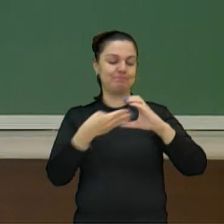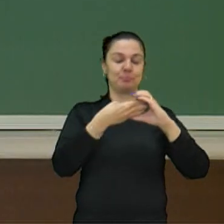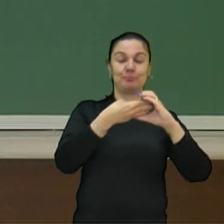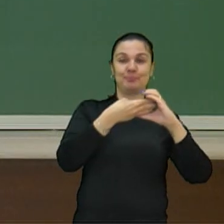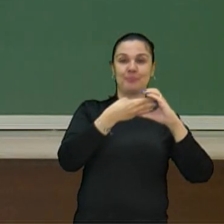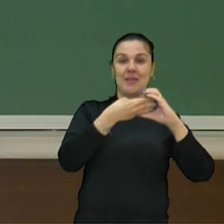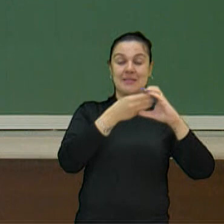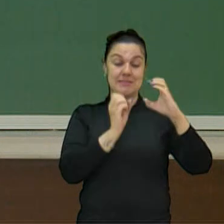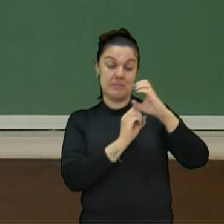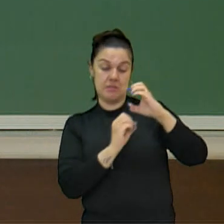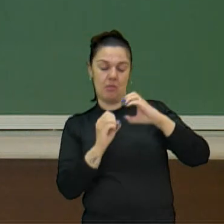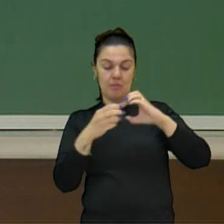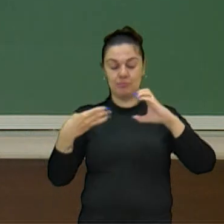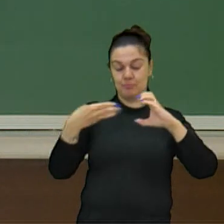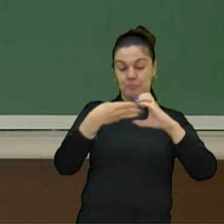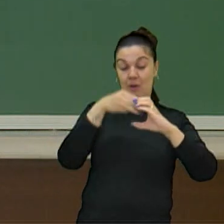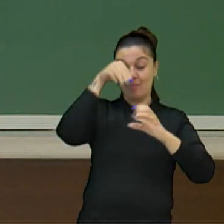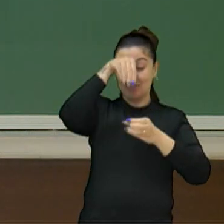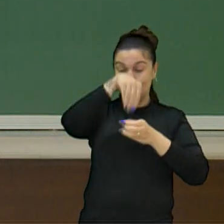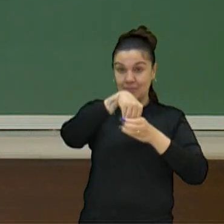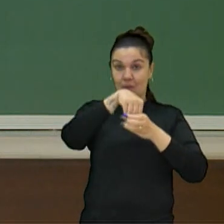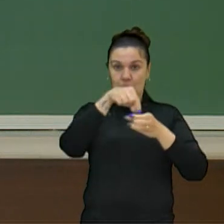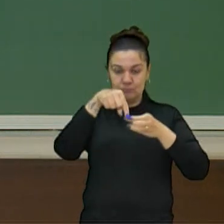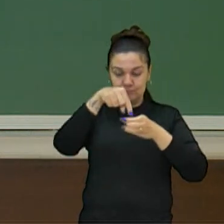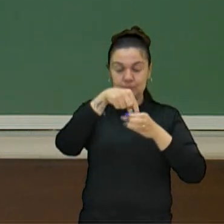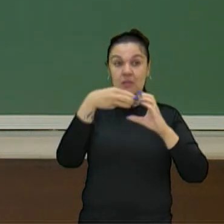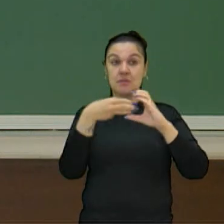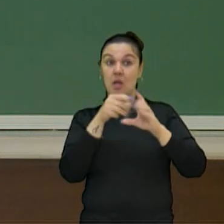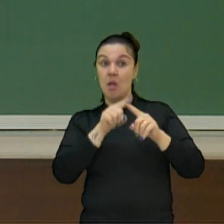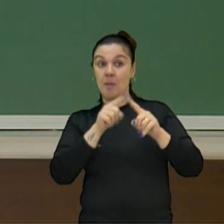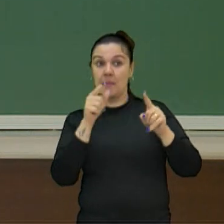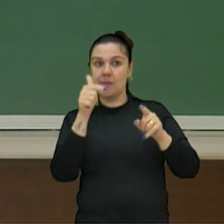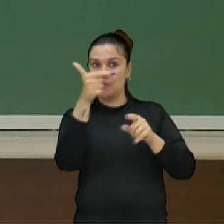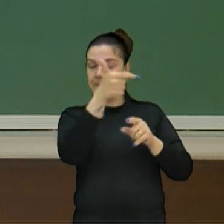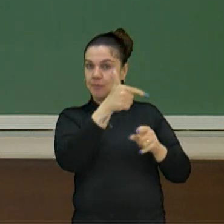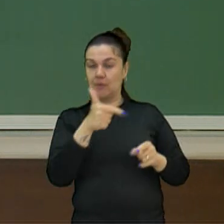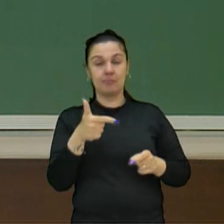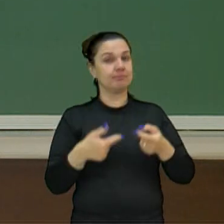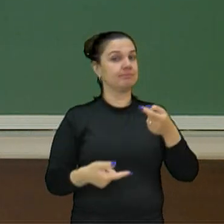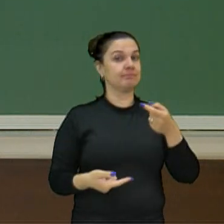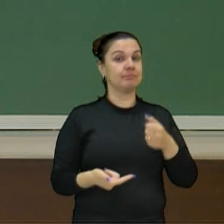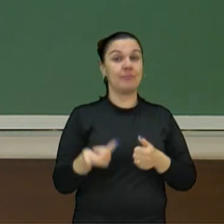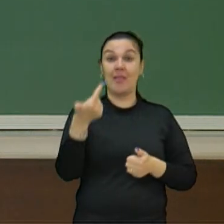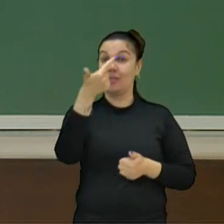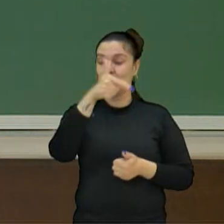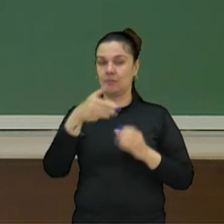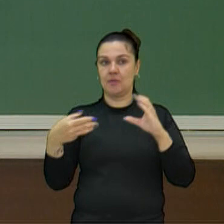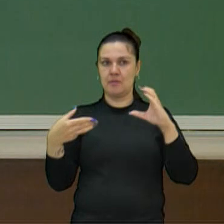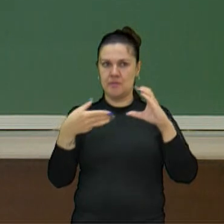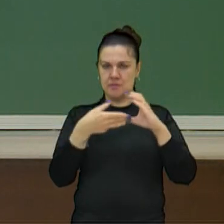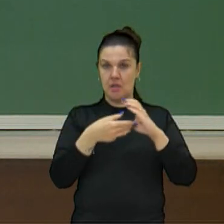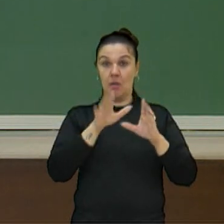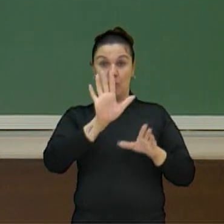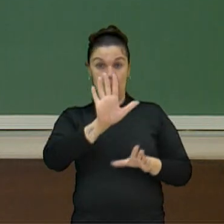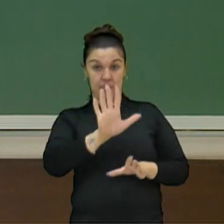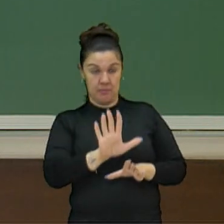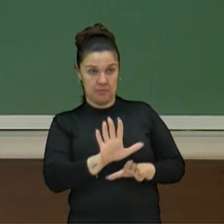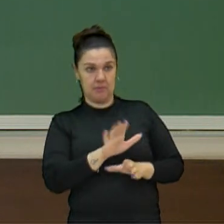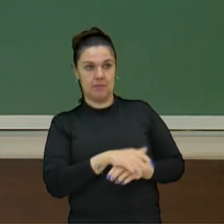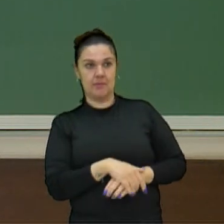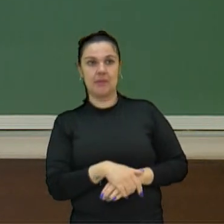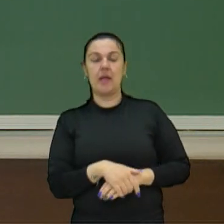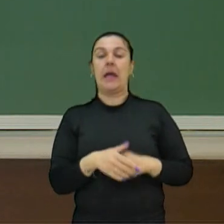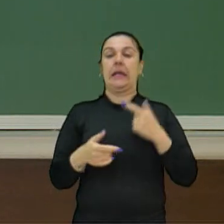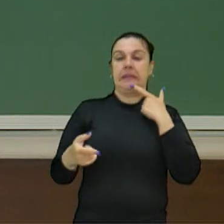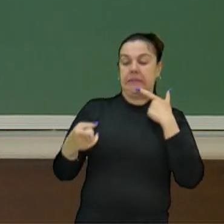é um parasita intracelular obrigatório. Mas ele também tem outra coisa que ele não tem célula. Por conta disso, o vírus ainda